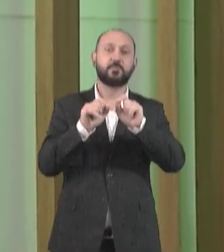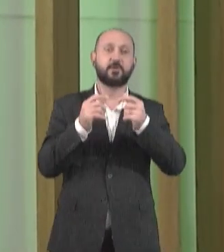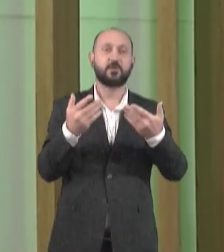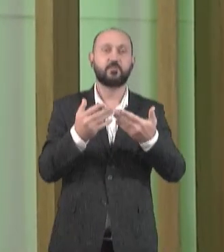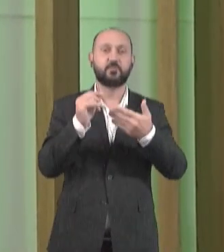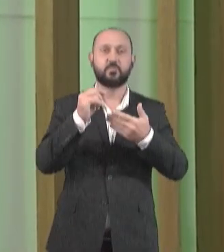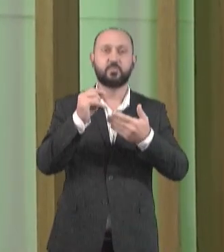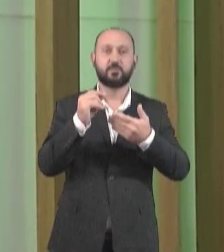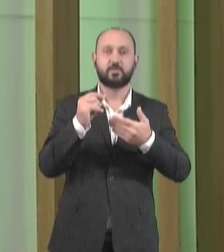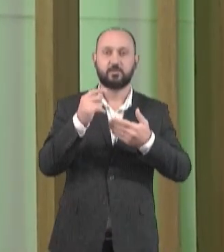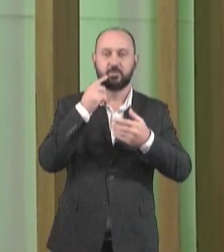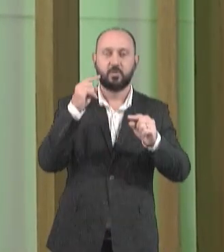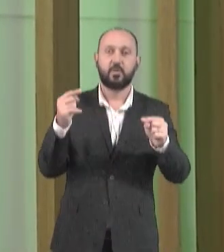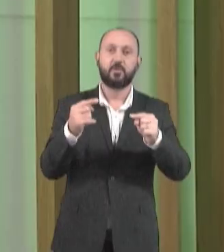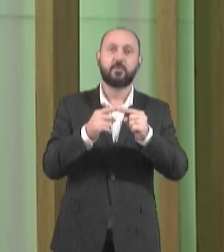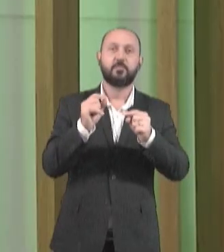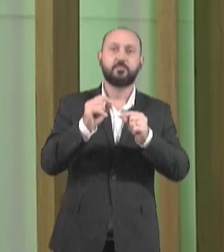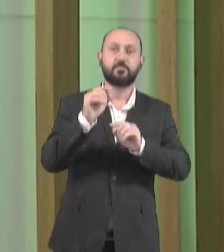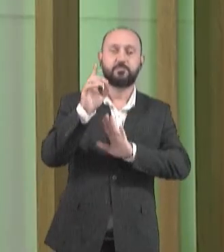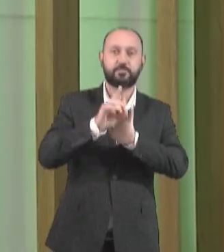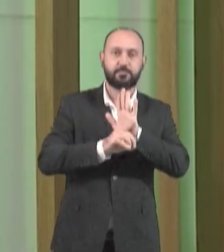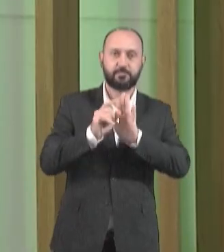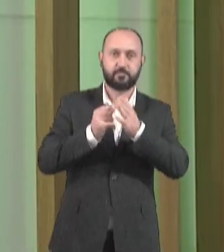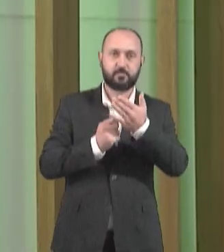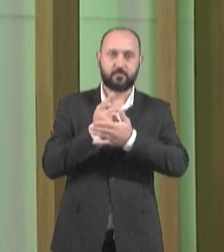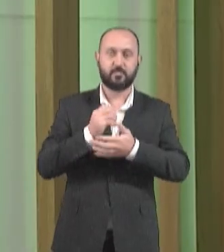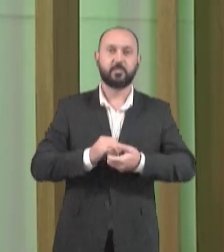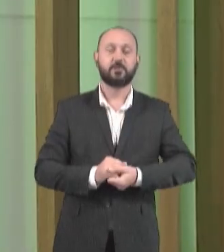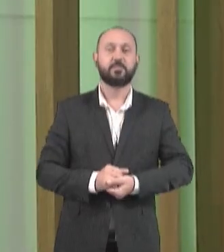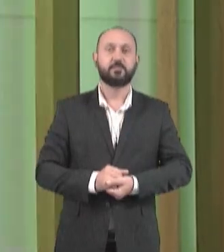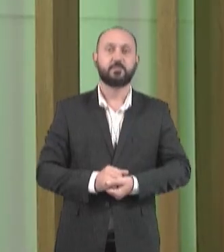projetos relacionados ao direito do consumidor.